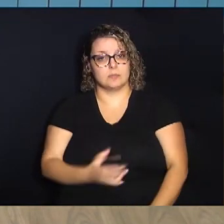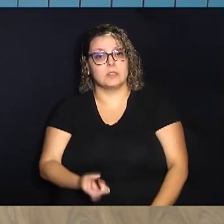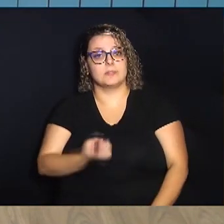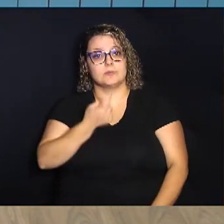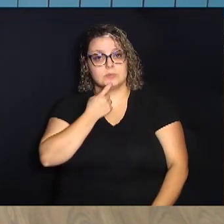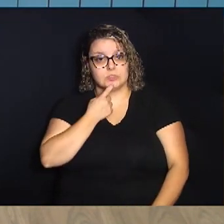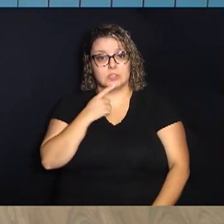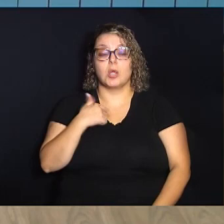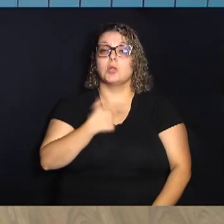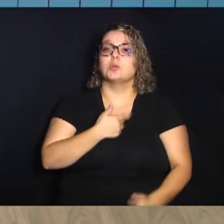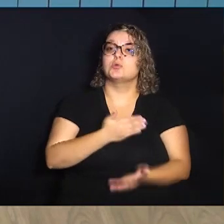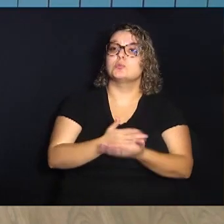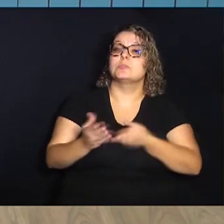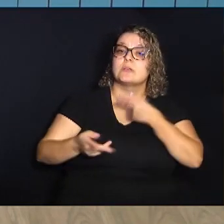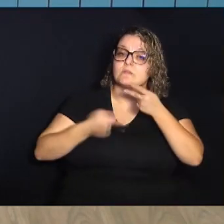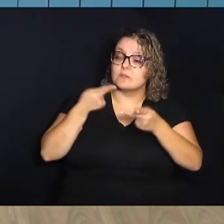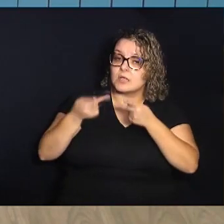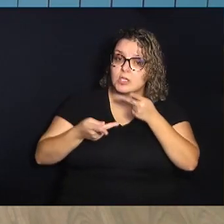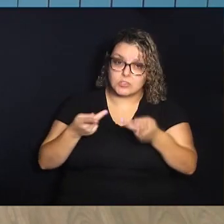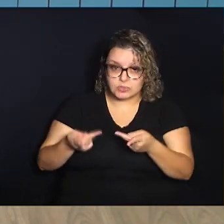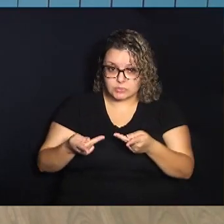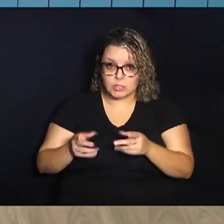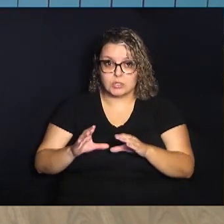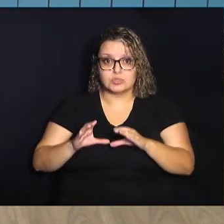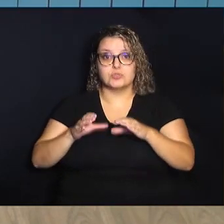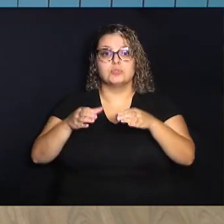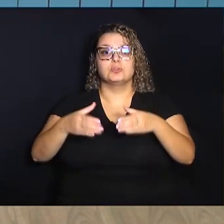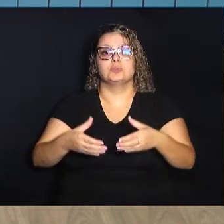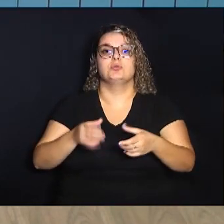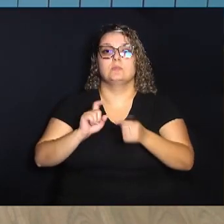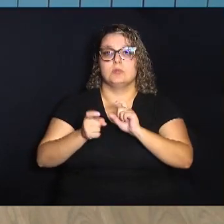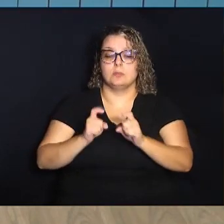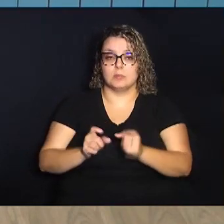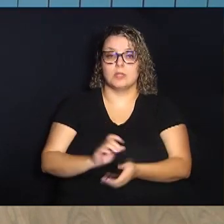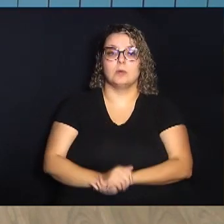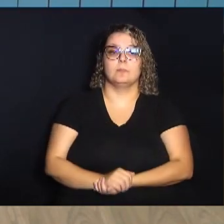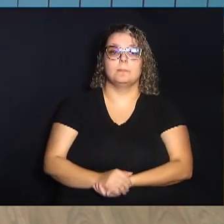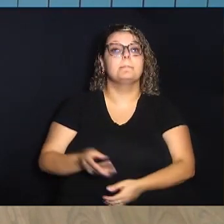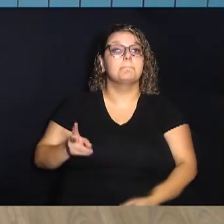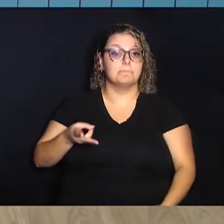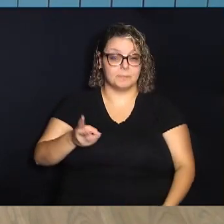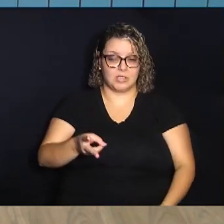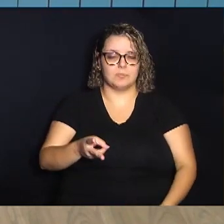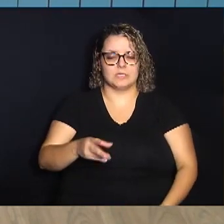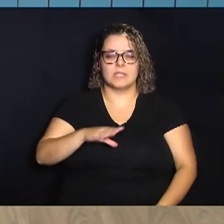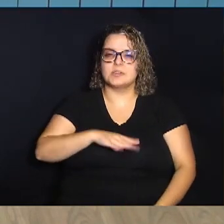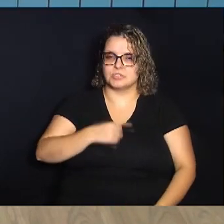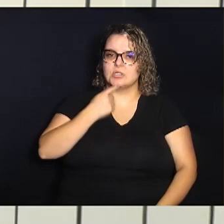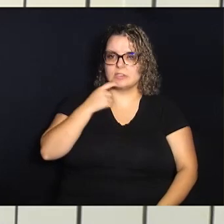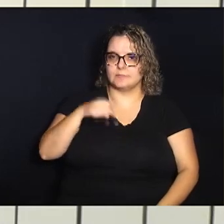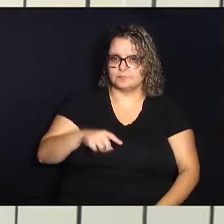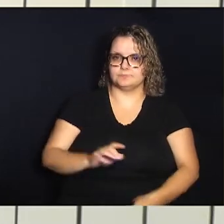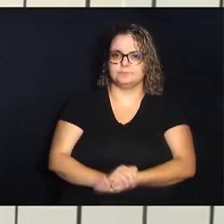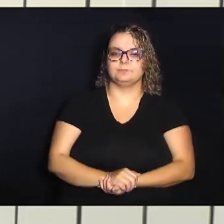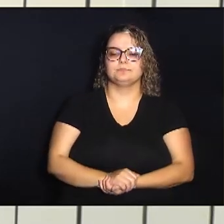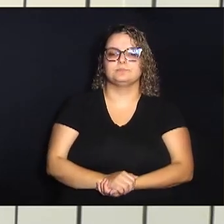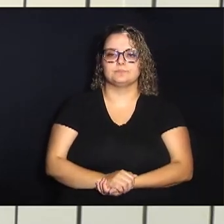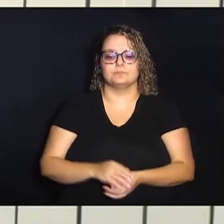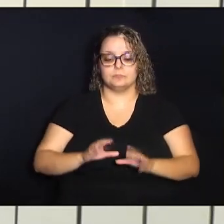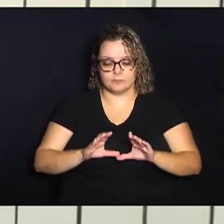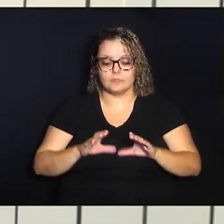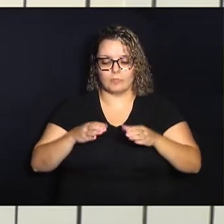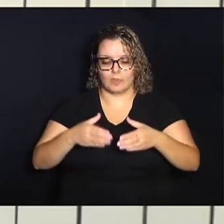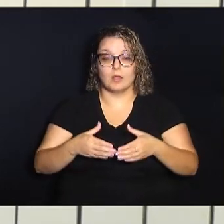Campinas. A gente vai começar falando de uma reunião de uma comissão permanente aqui da casa. A Comissão